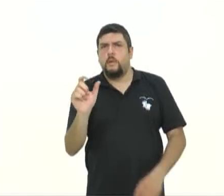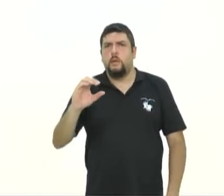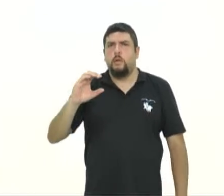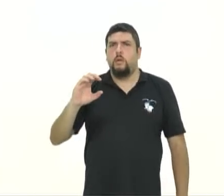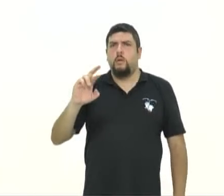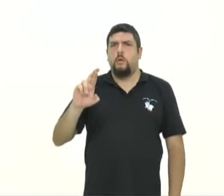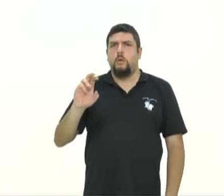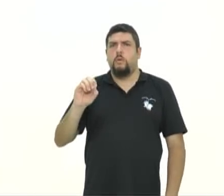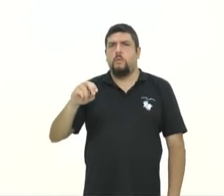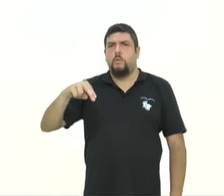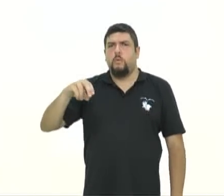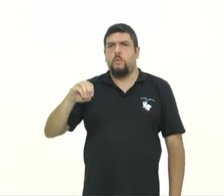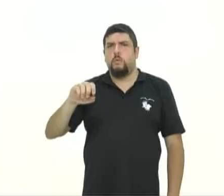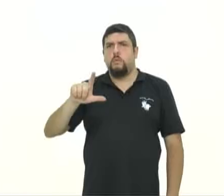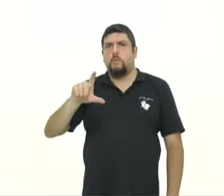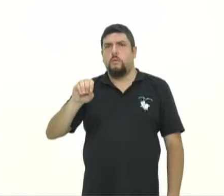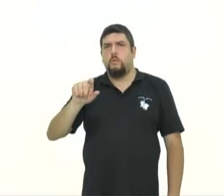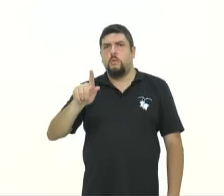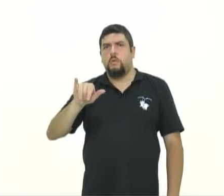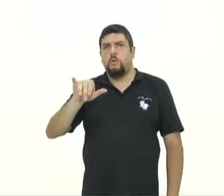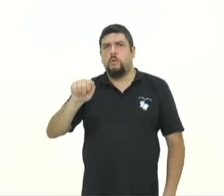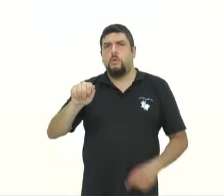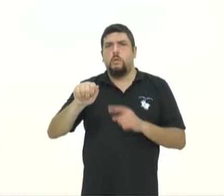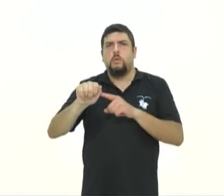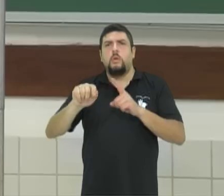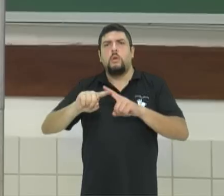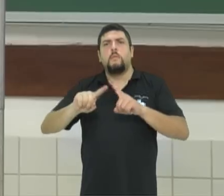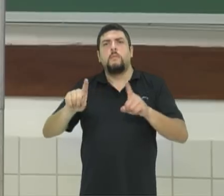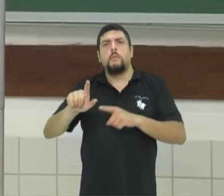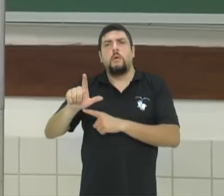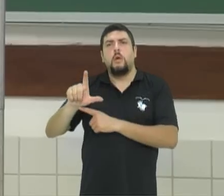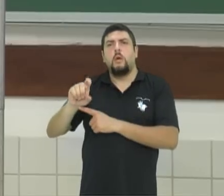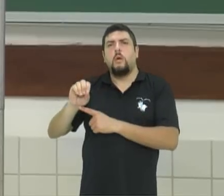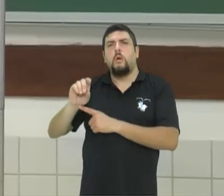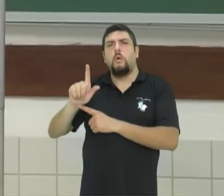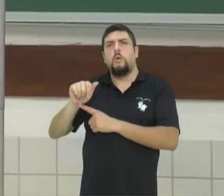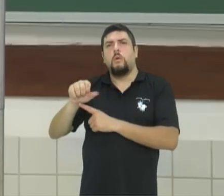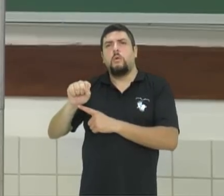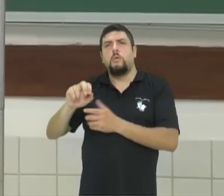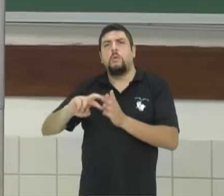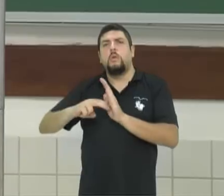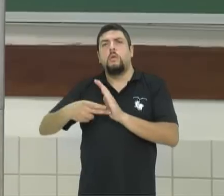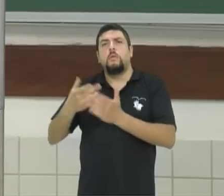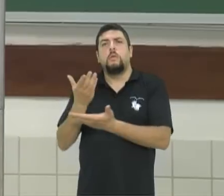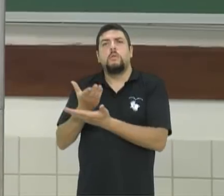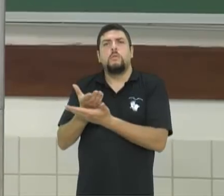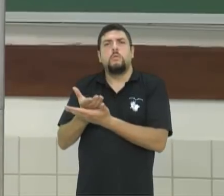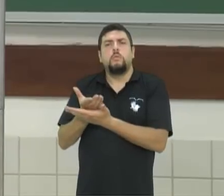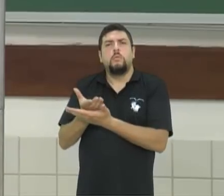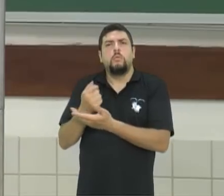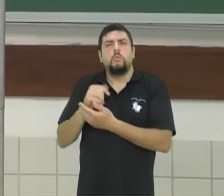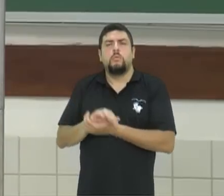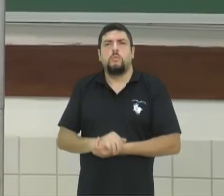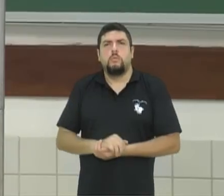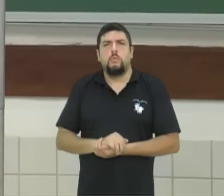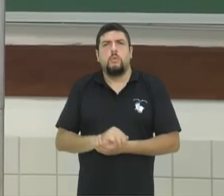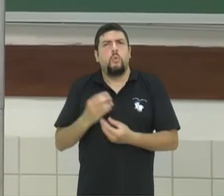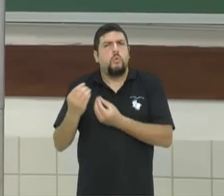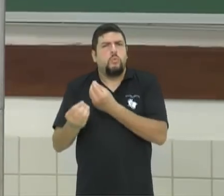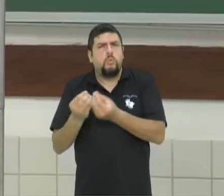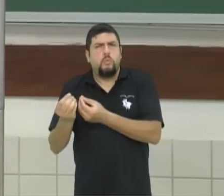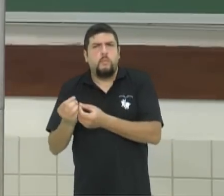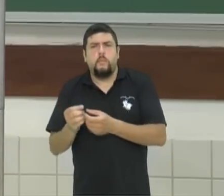cronologia, considerando que logos significa estudo. Tá? Então, vocês vão explicar como que a gente elabora